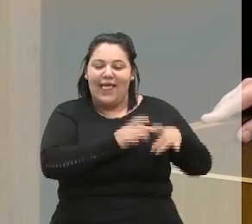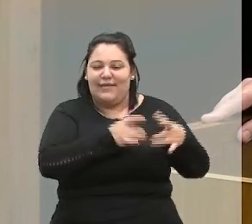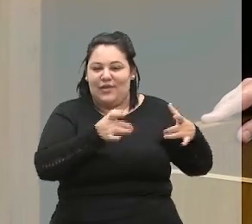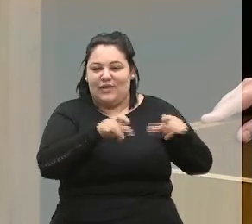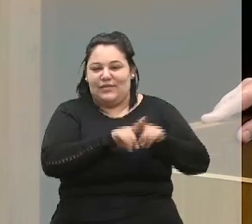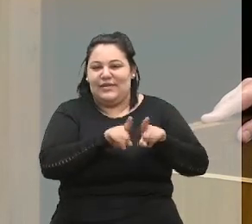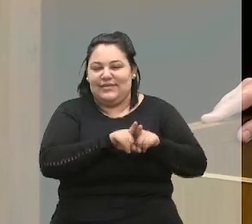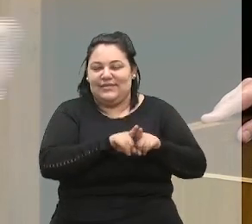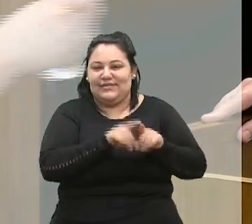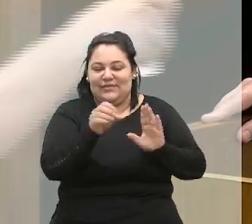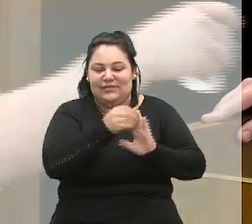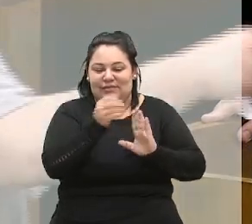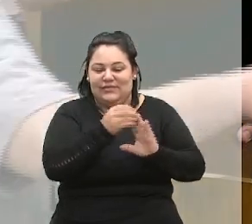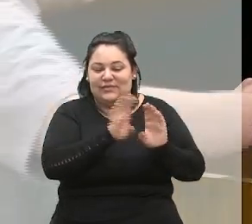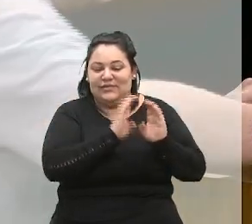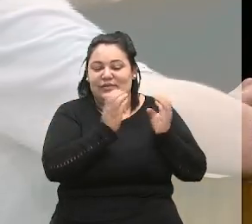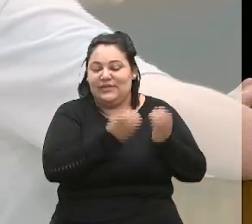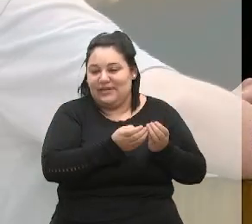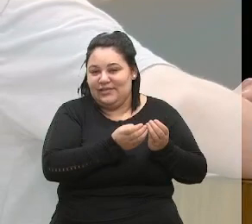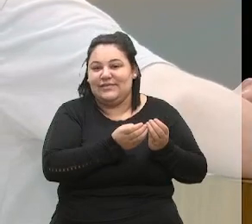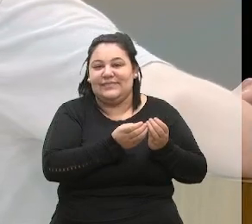no orçamento comunitário,